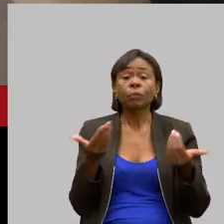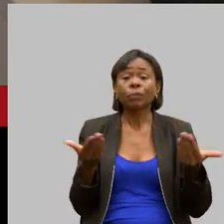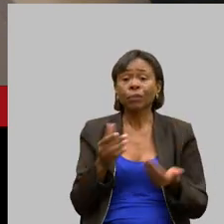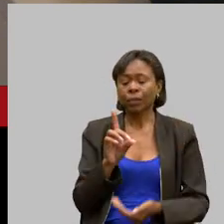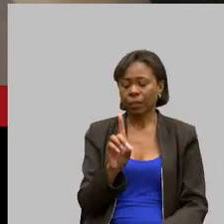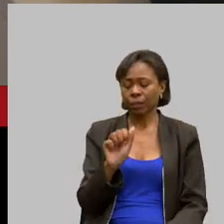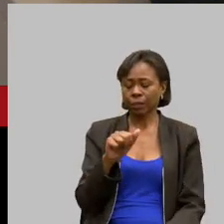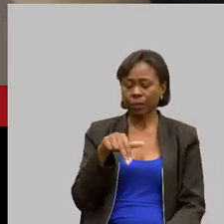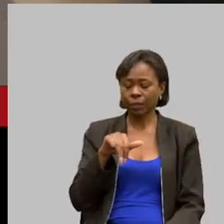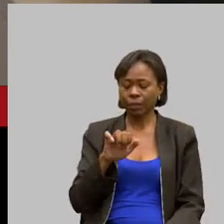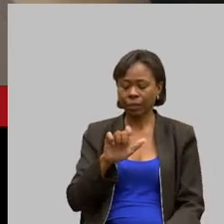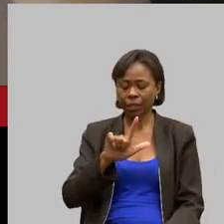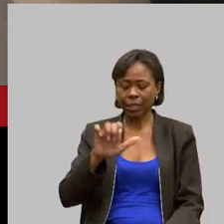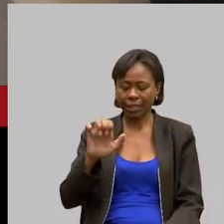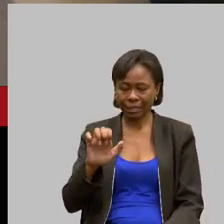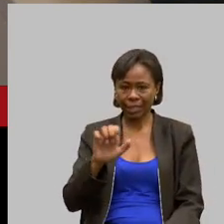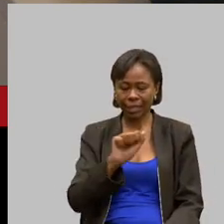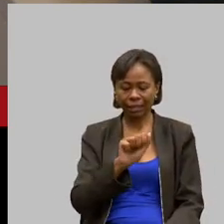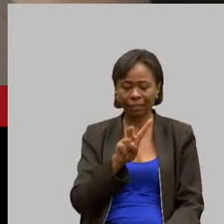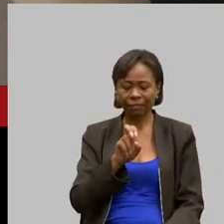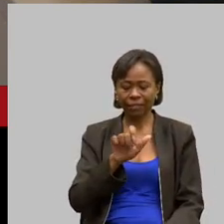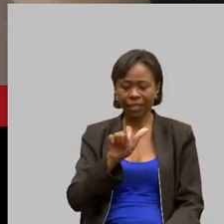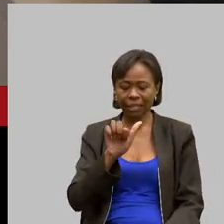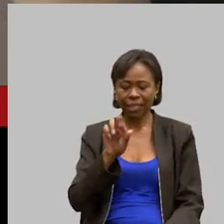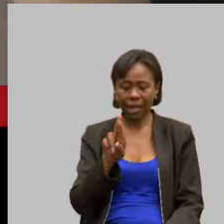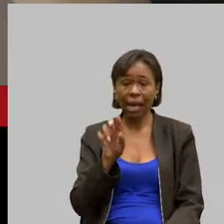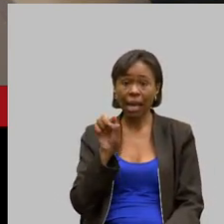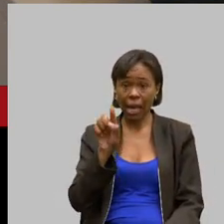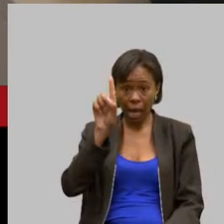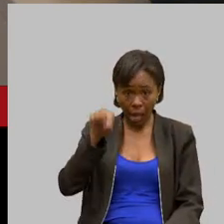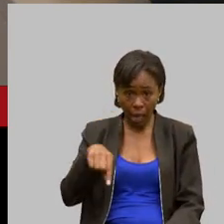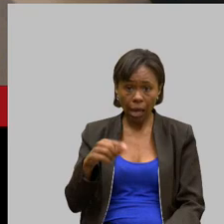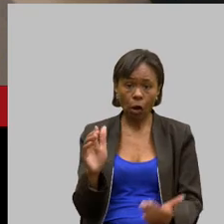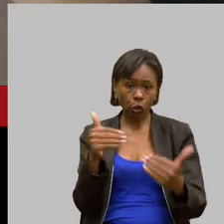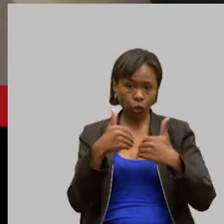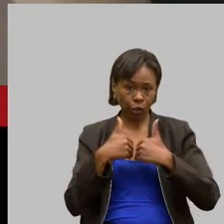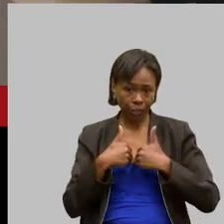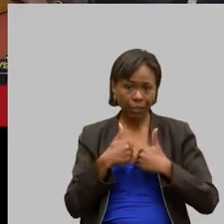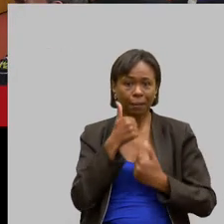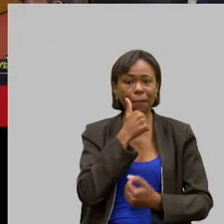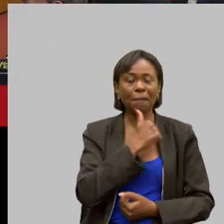Avelar que é autista mãe atípica e